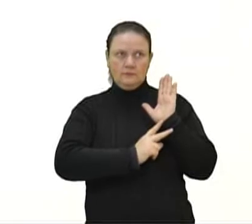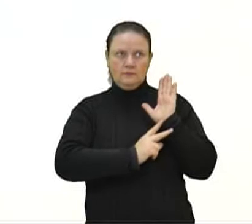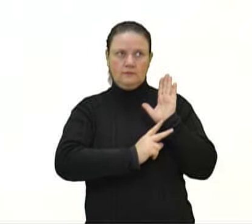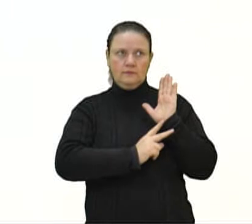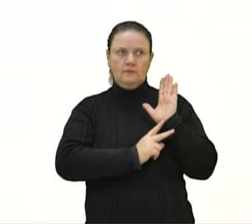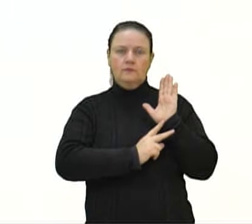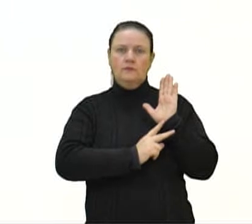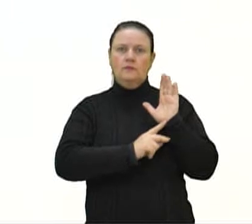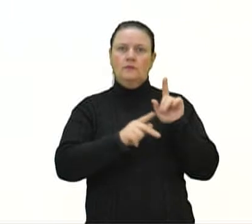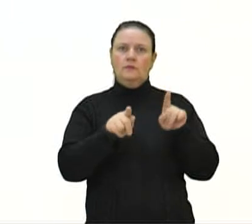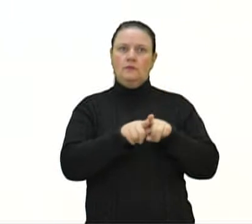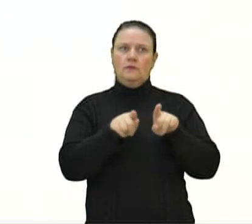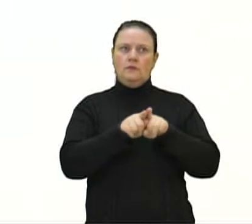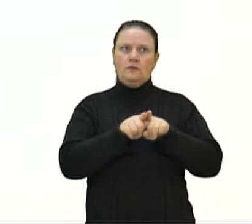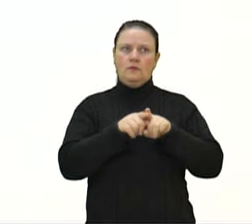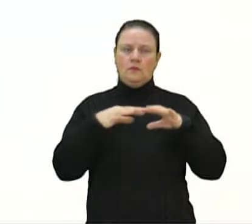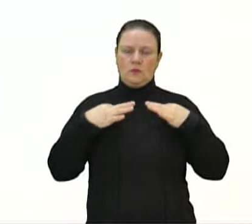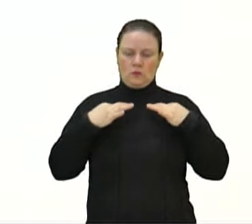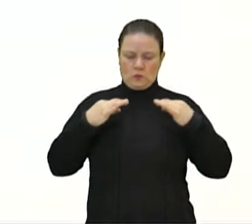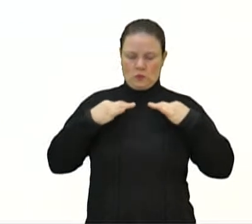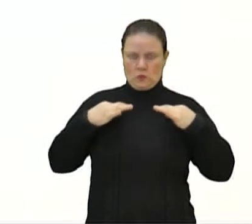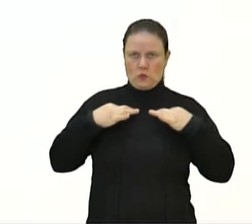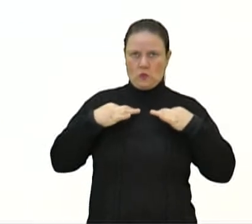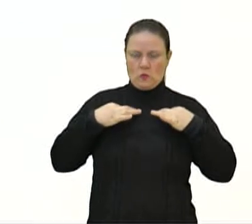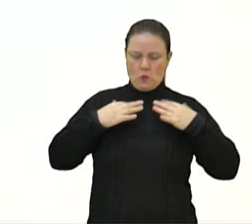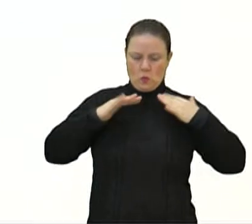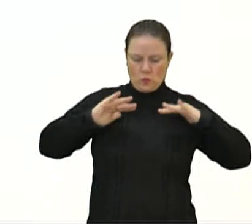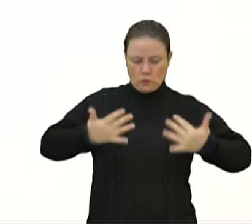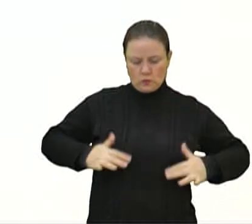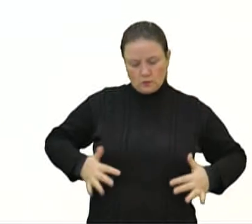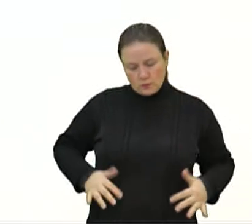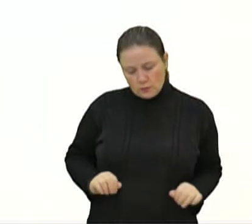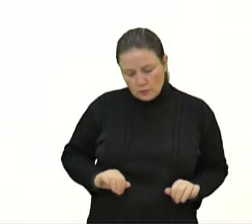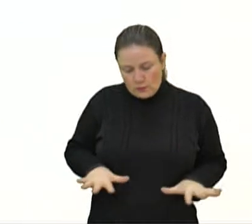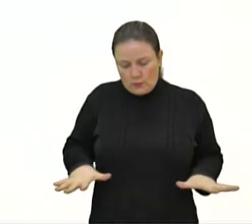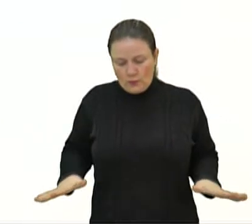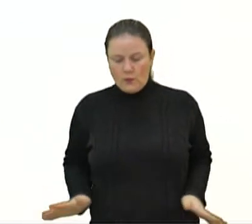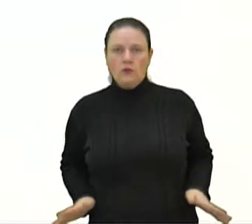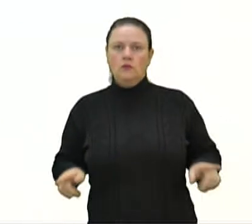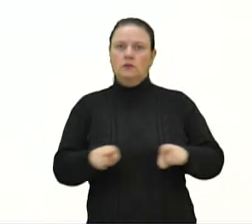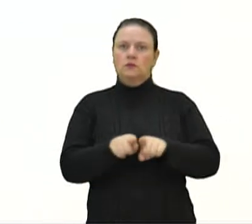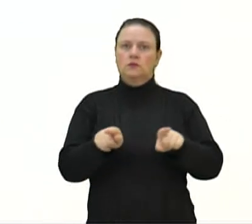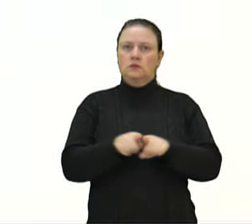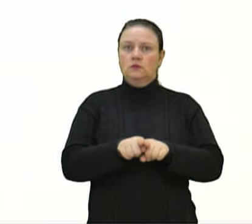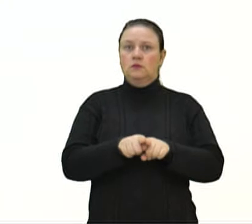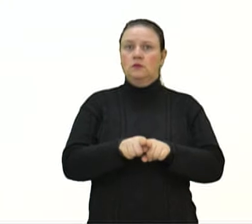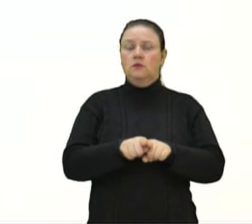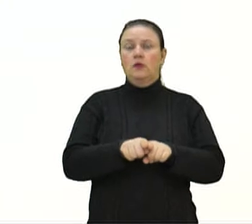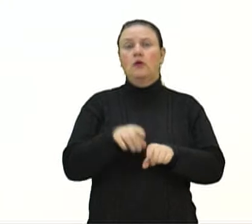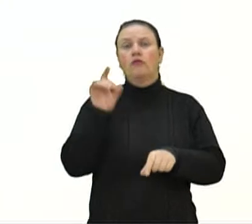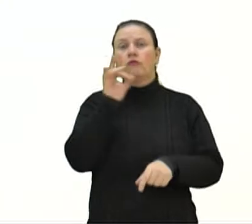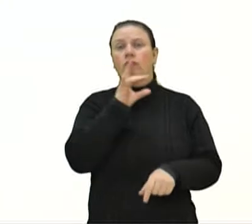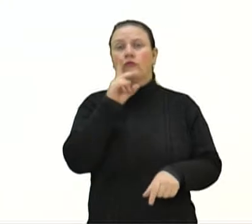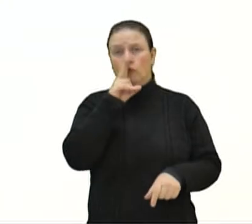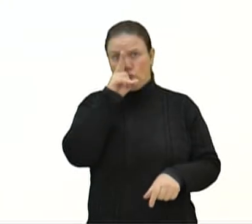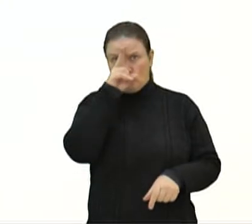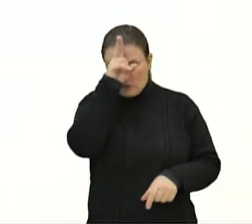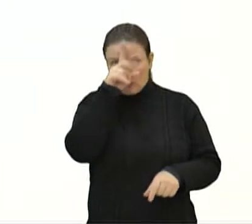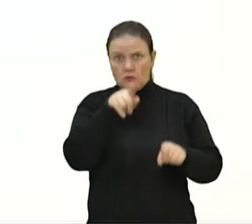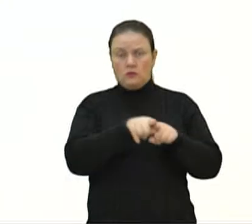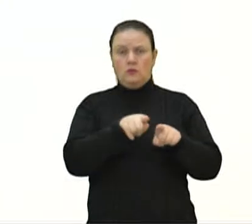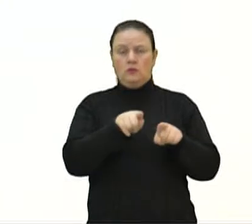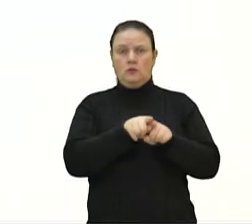encantam los vestidos largos. Los pantalones los quiero oscuros. A ver, verde oliva podría ser un